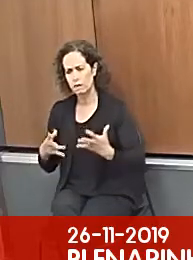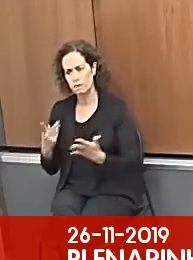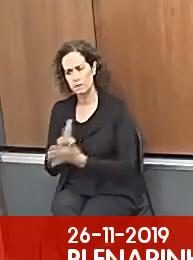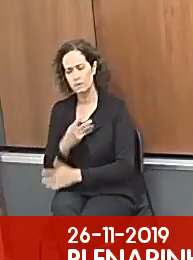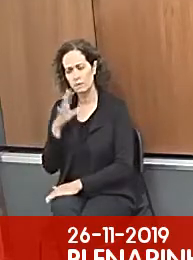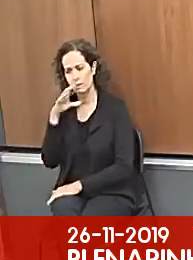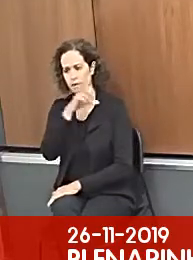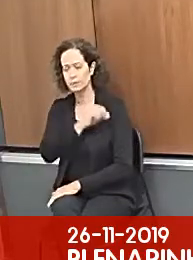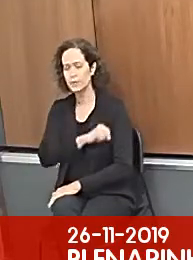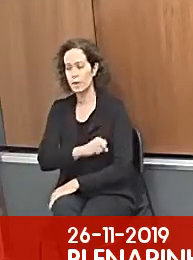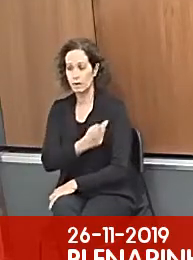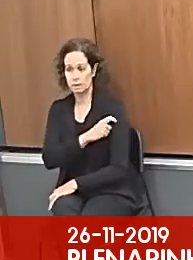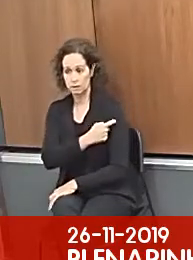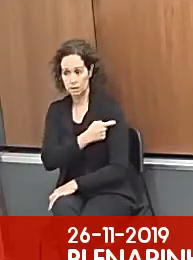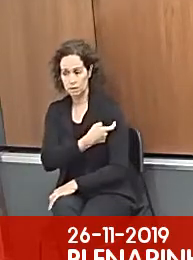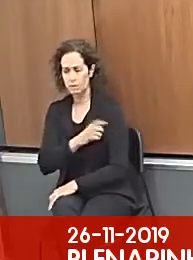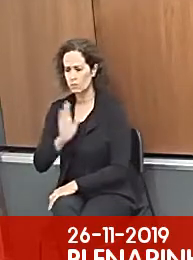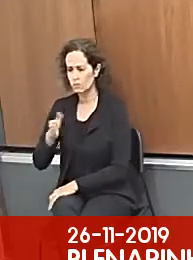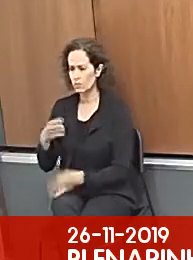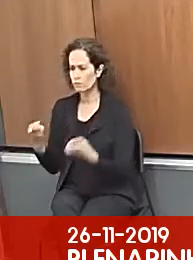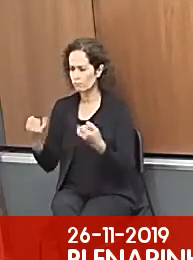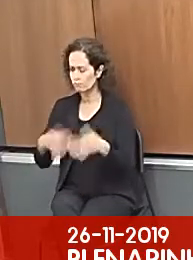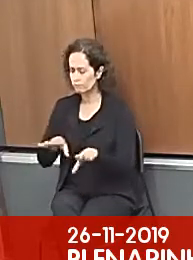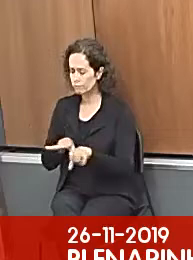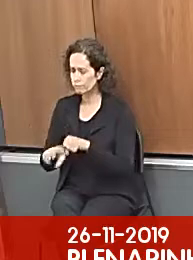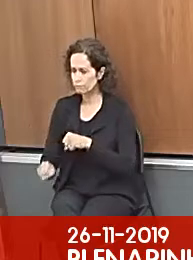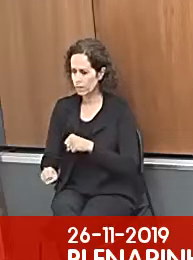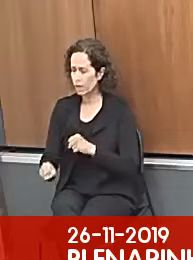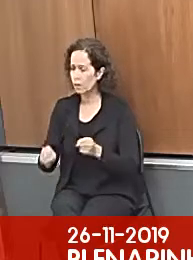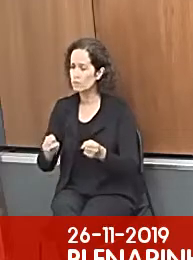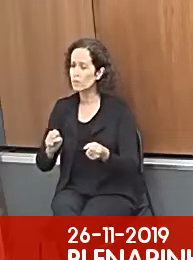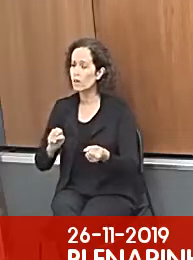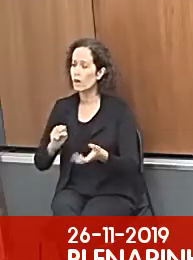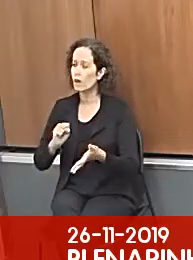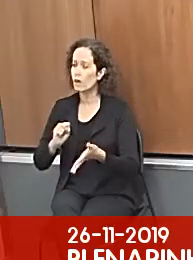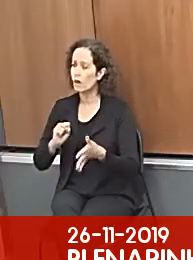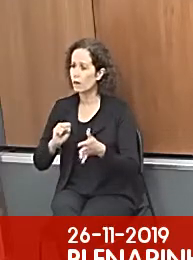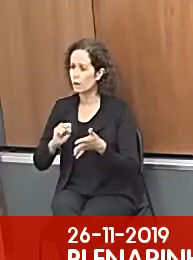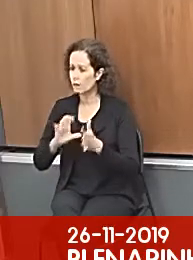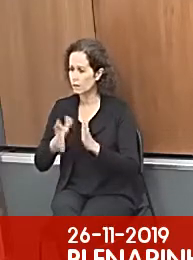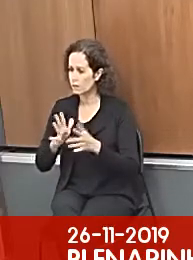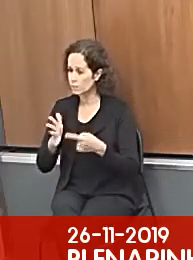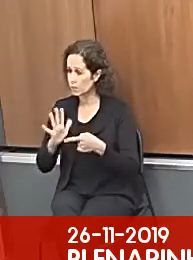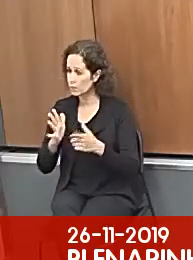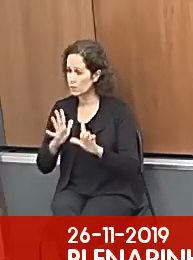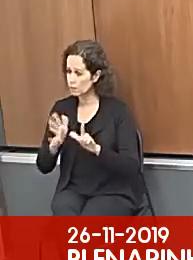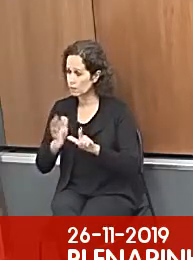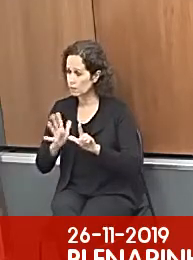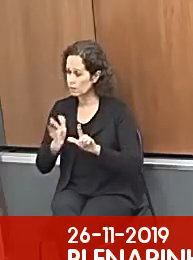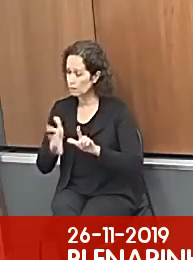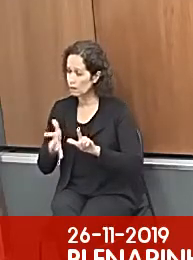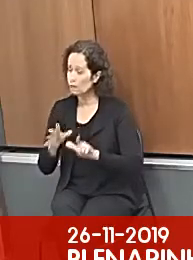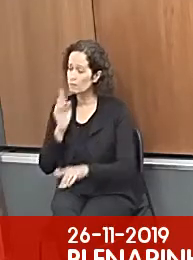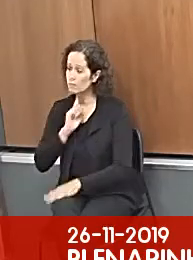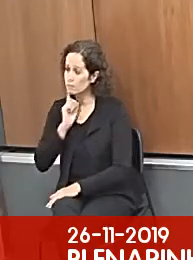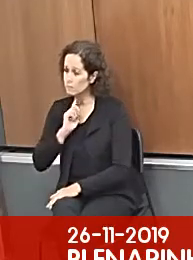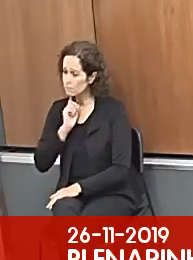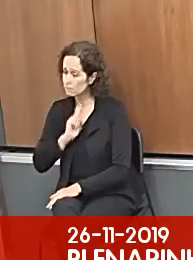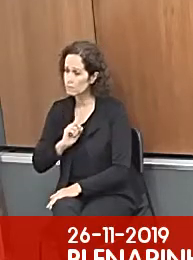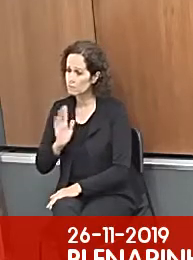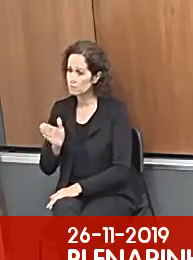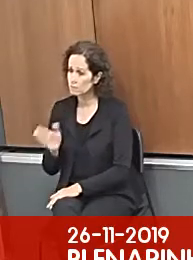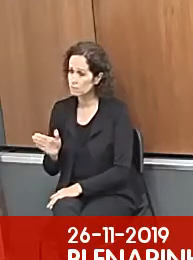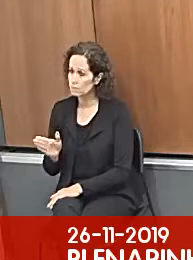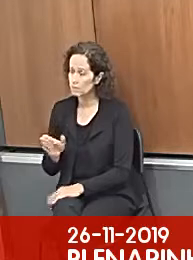Crislaine bem colocou, formada em Letras Libras pela Universidade Federal de Minas Gerais,